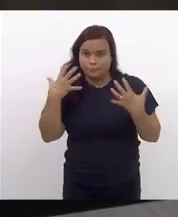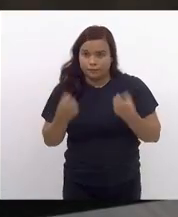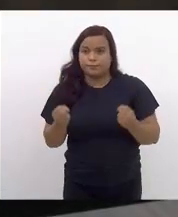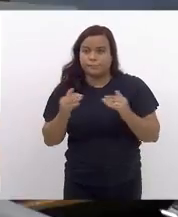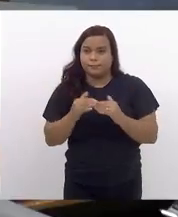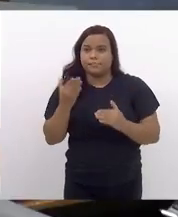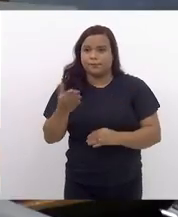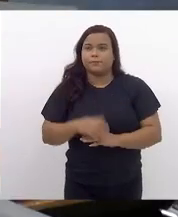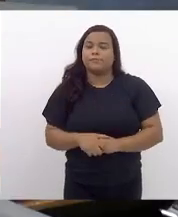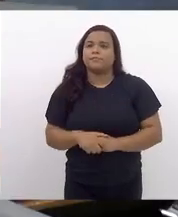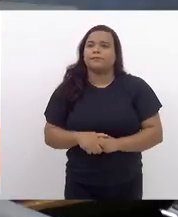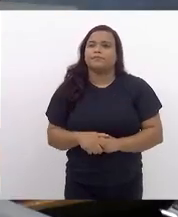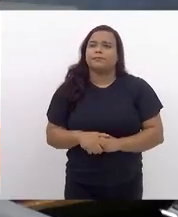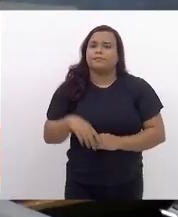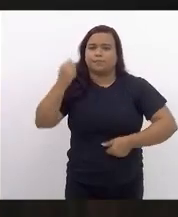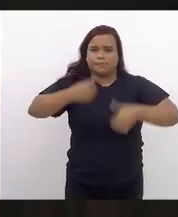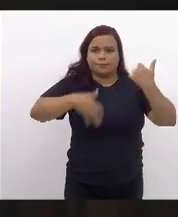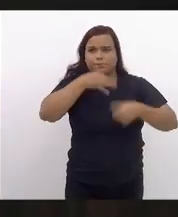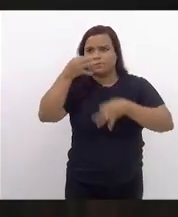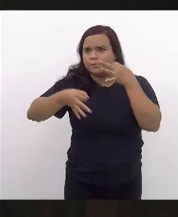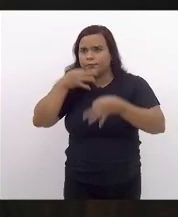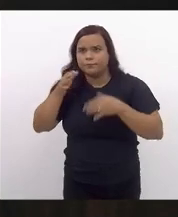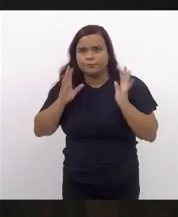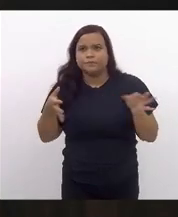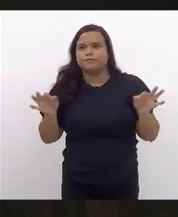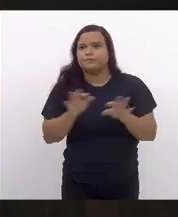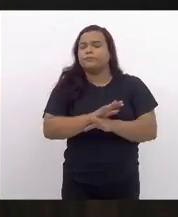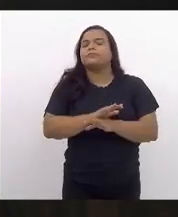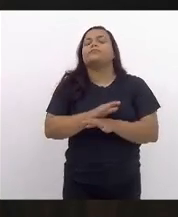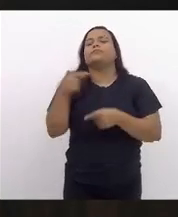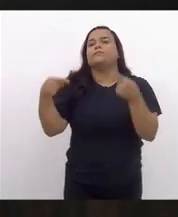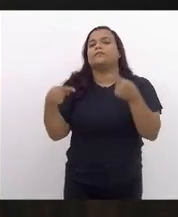presidente. Com os pareceres emitidos em discussão,